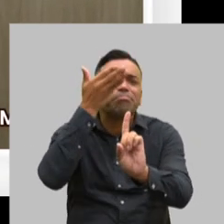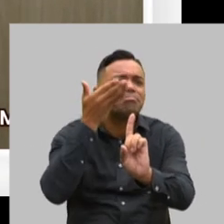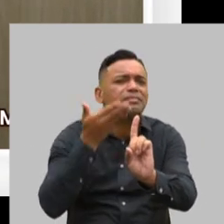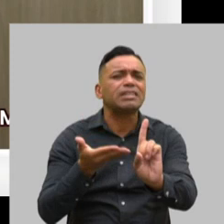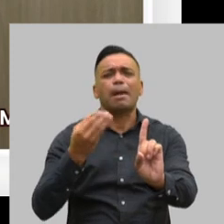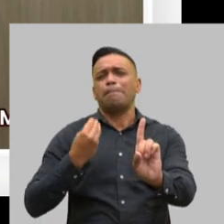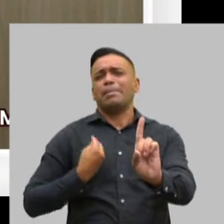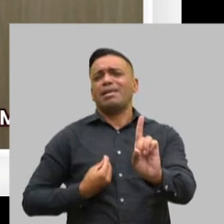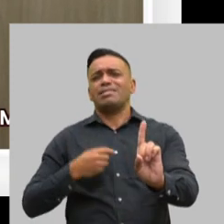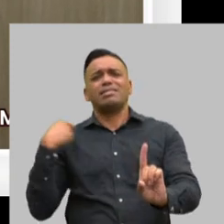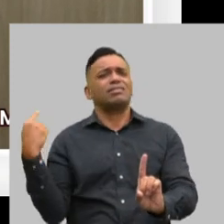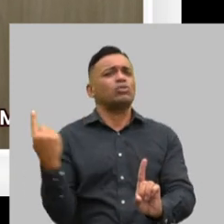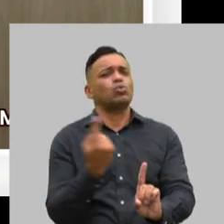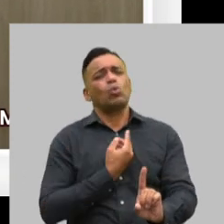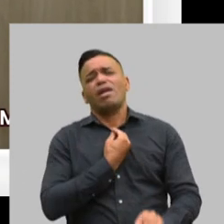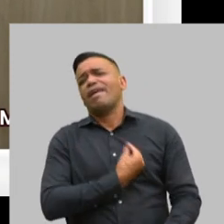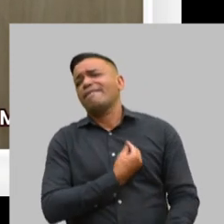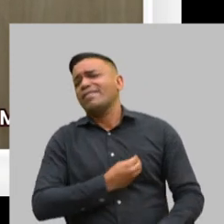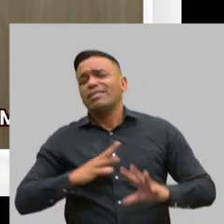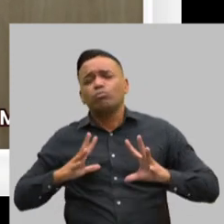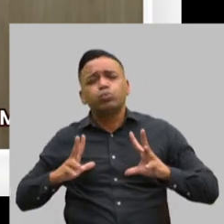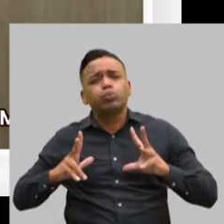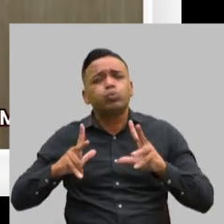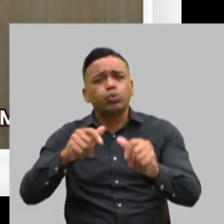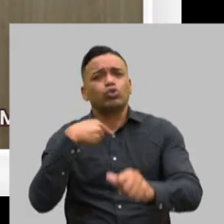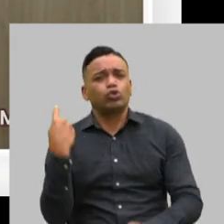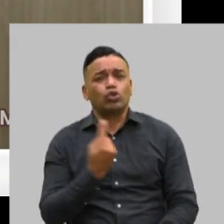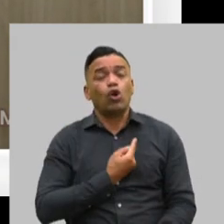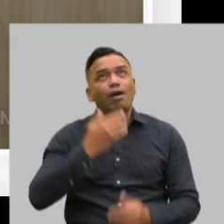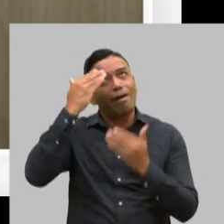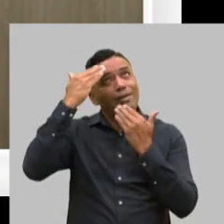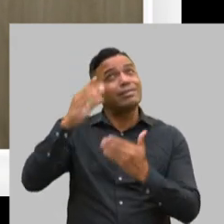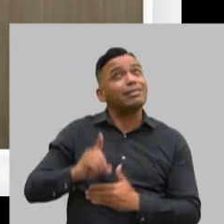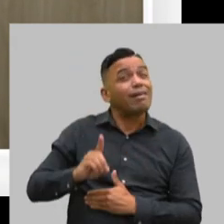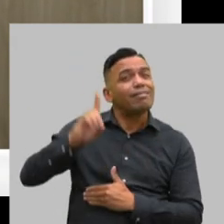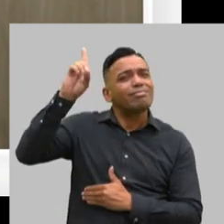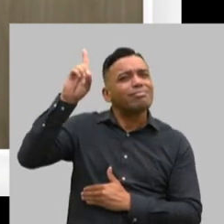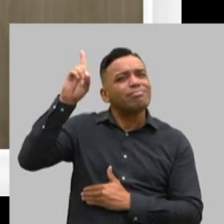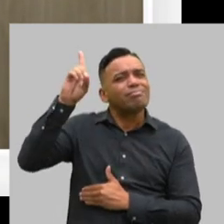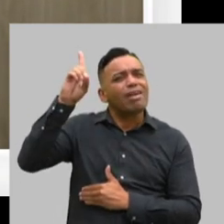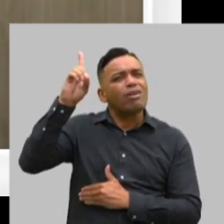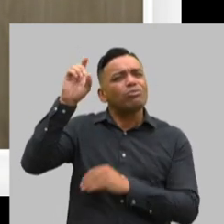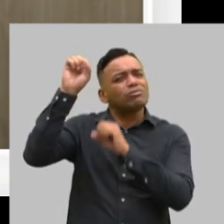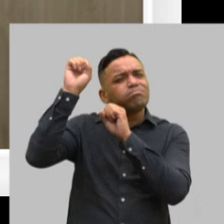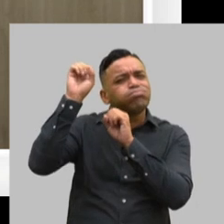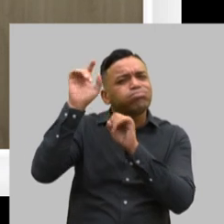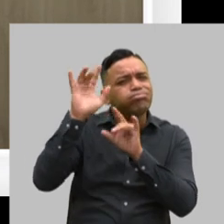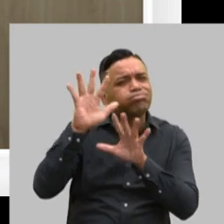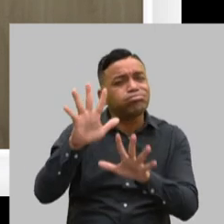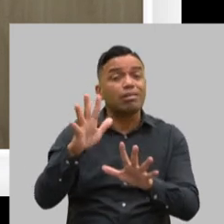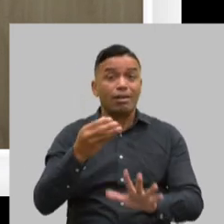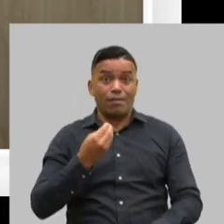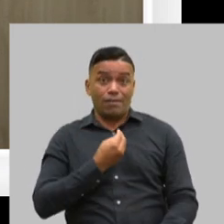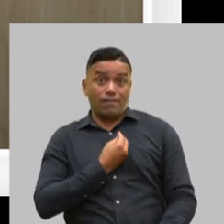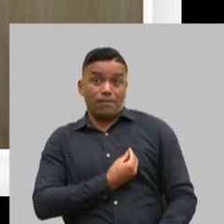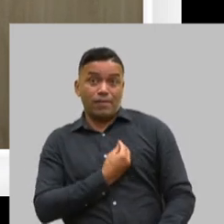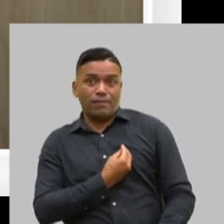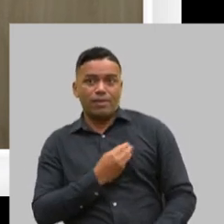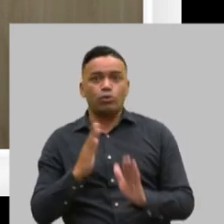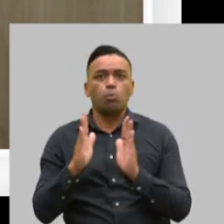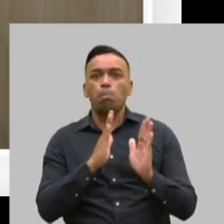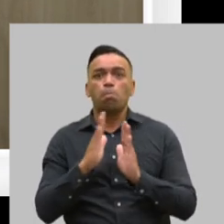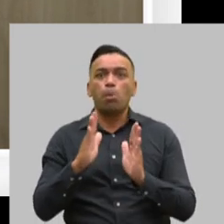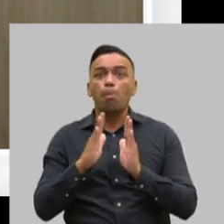na vida de tantas pessoas. Momento de agradecer a Deus a graça por ter vivido no mesmo momento que uma pessoa